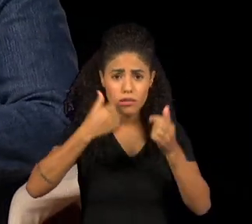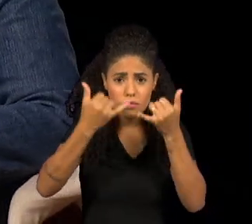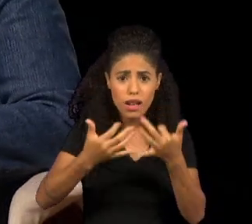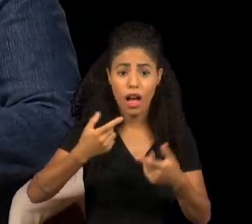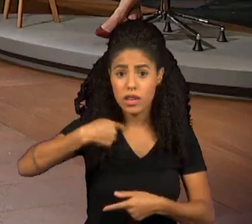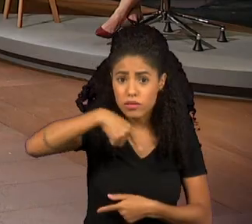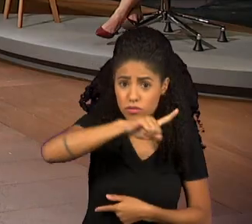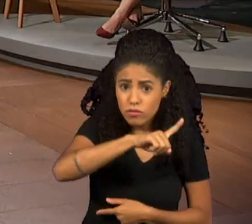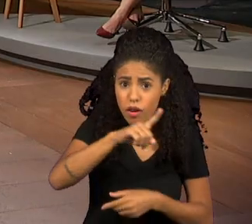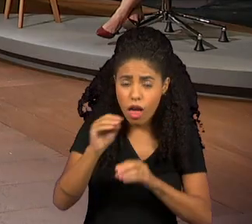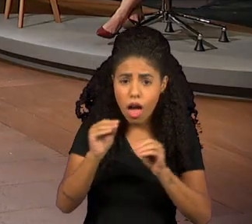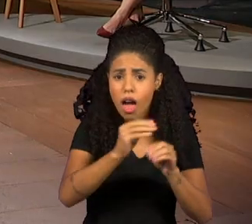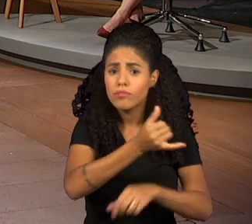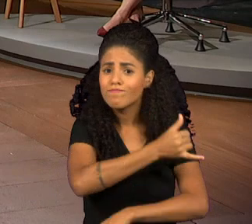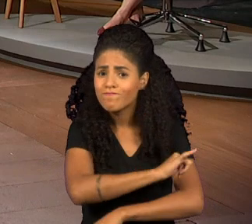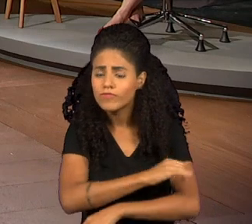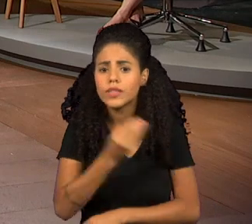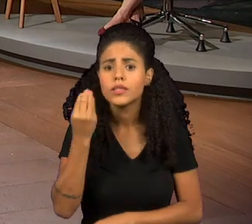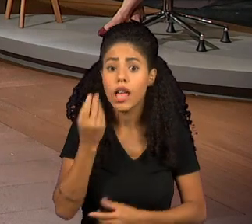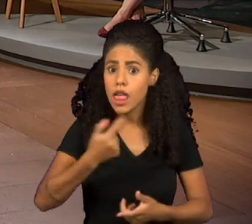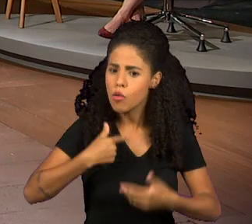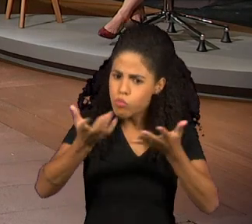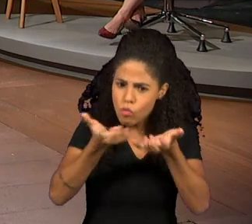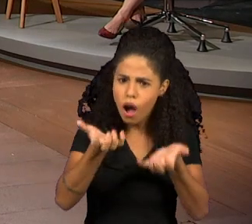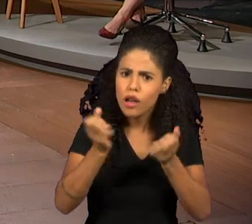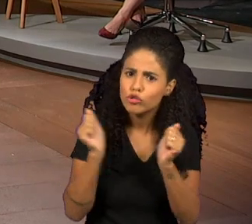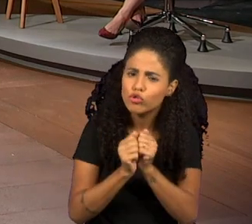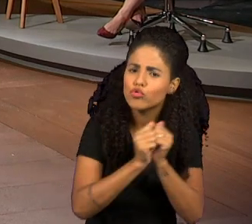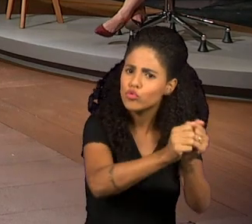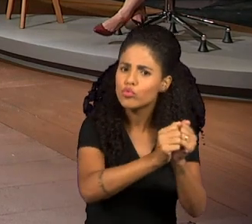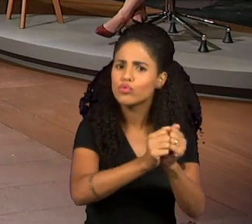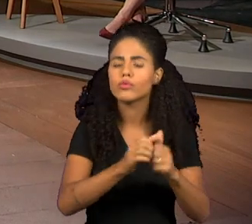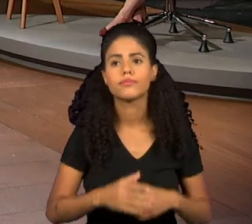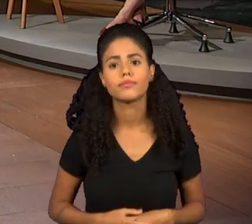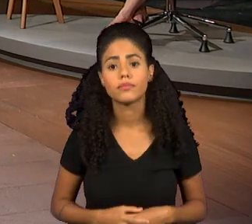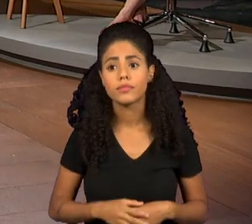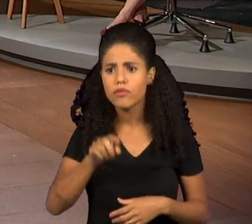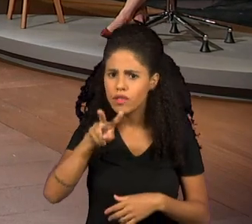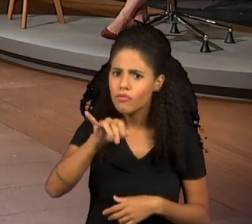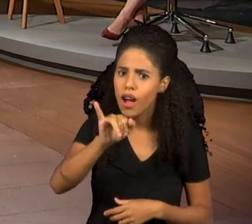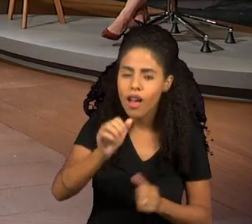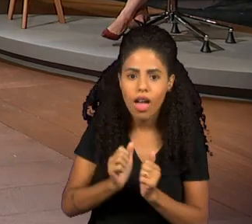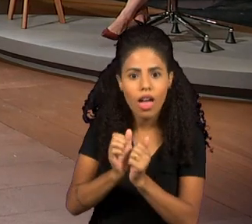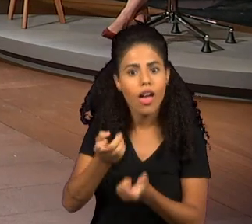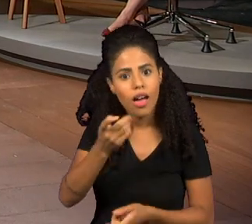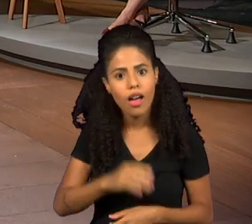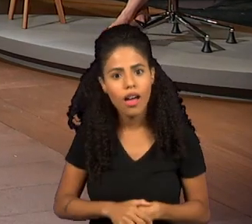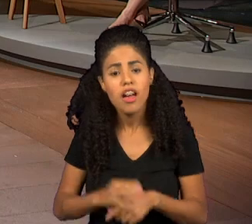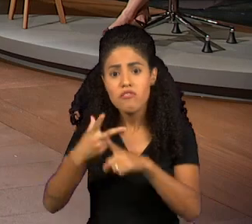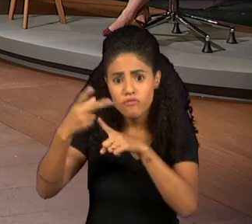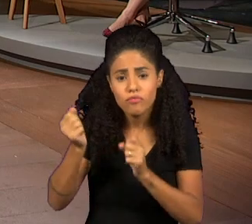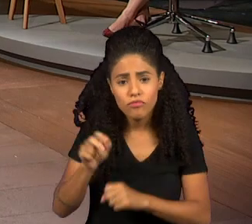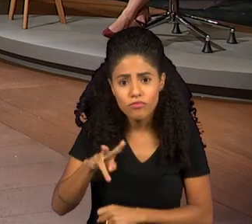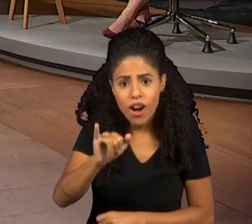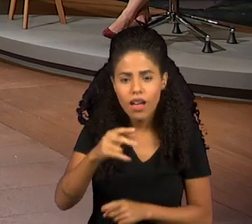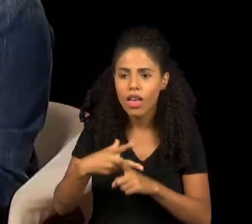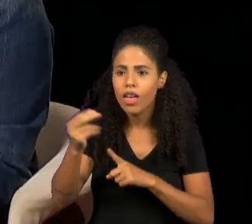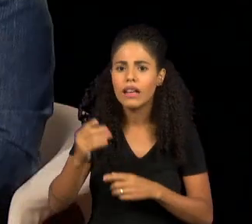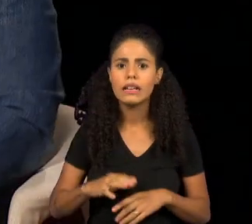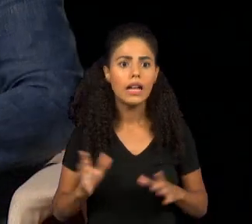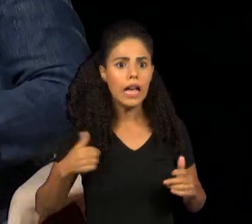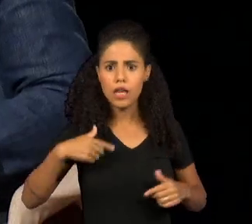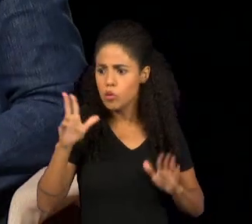para Rio Claro, vão fazer, e eu quero ir. Meu pai disse assim, você vai ganhar. Olha! Falei, não, pai, eu nunca pisei no